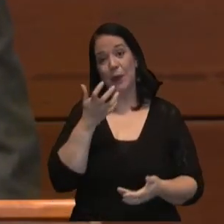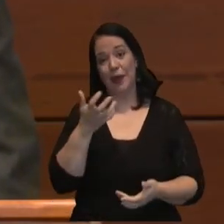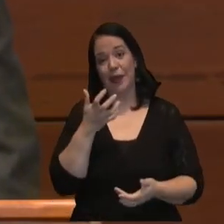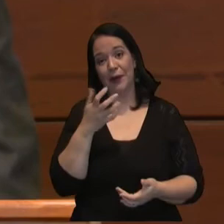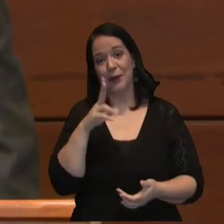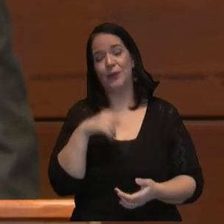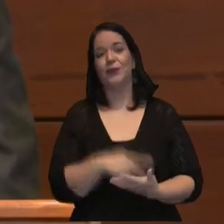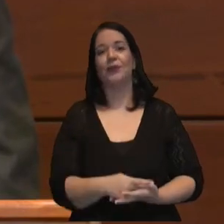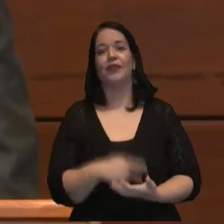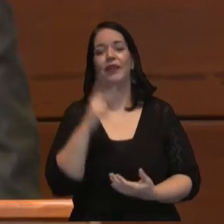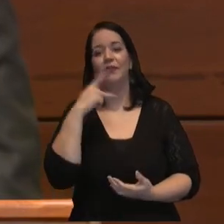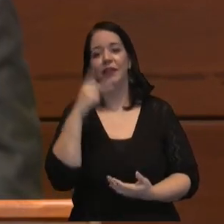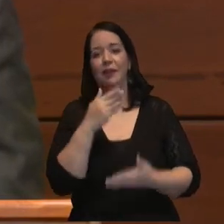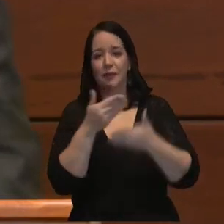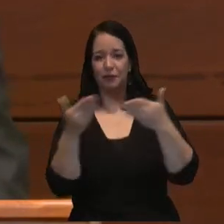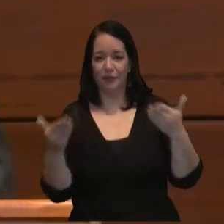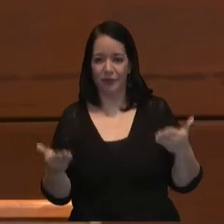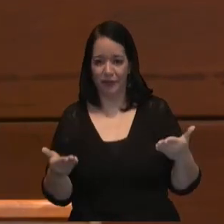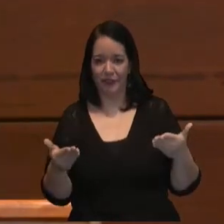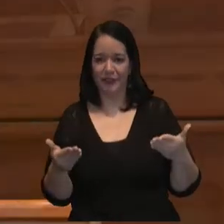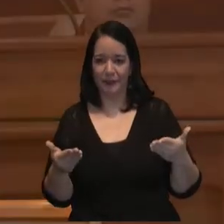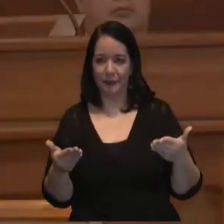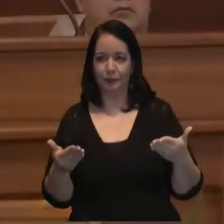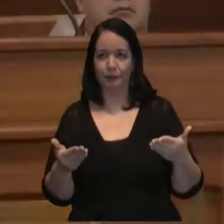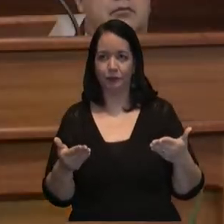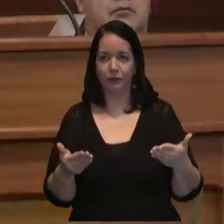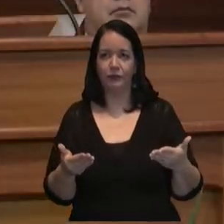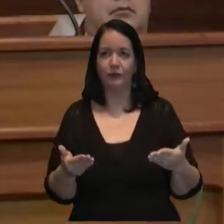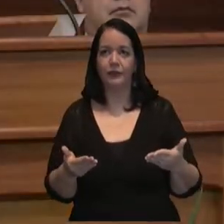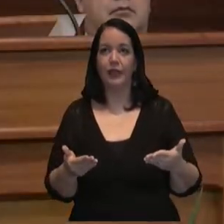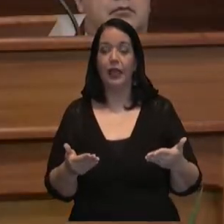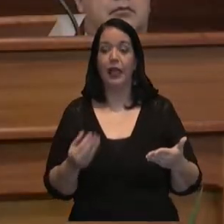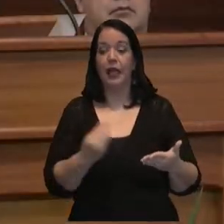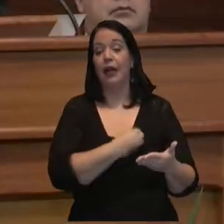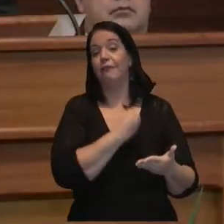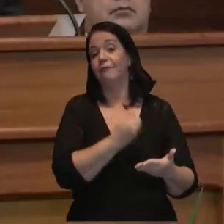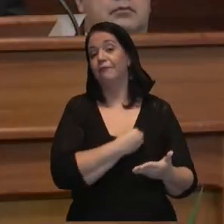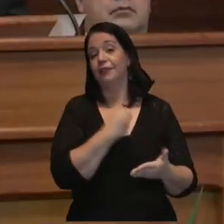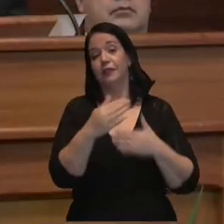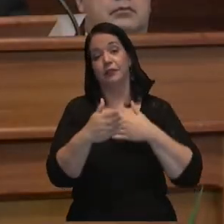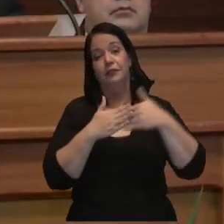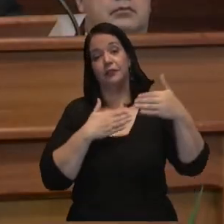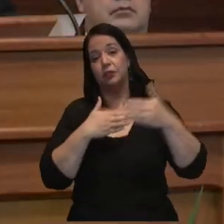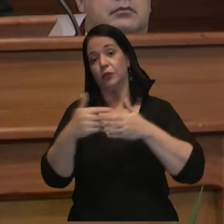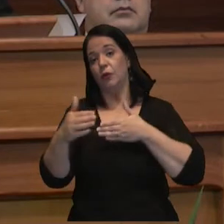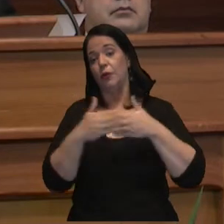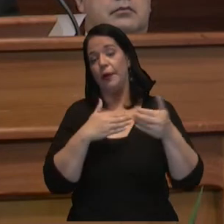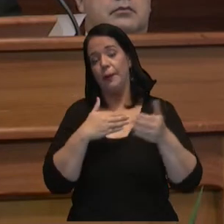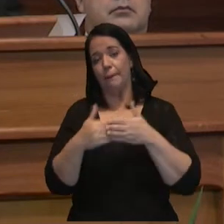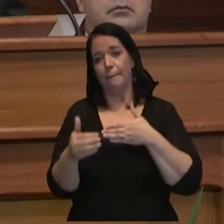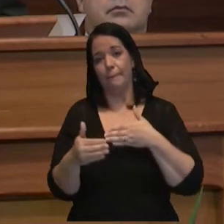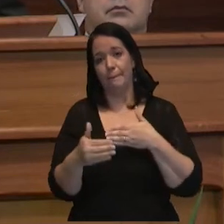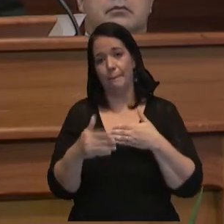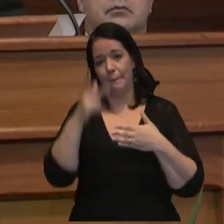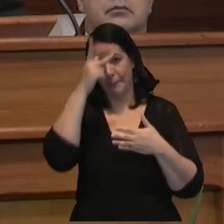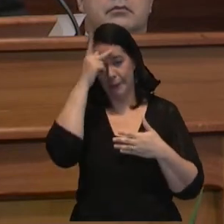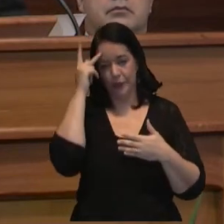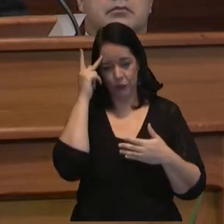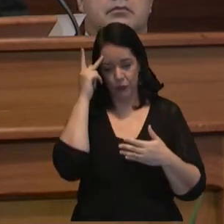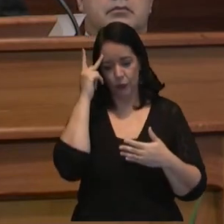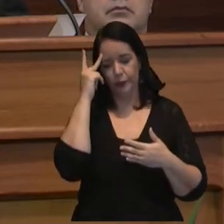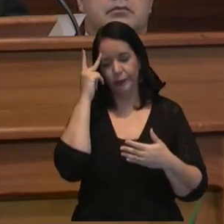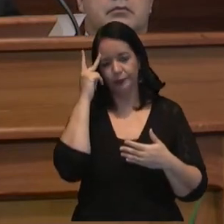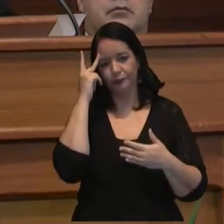baseada nestas expressões para dizer que a vida de qualquer um, e principalmente dos servos